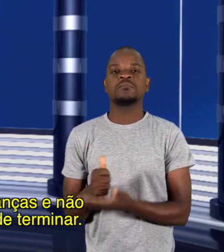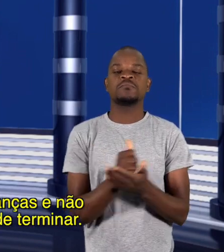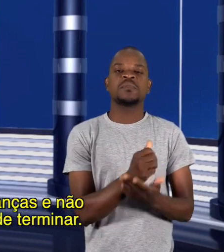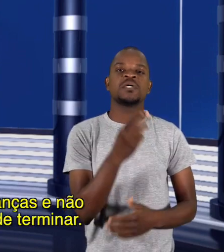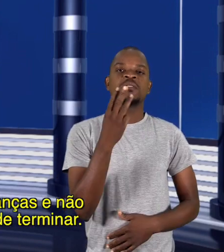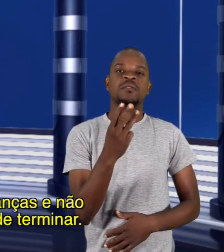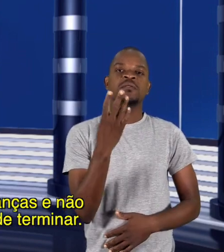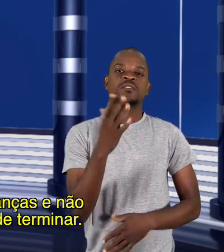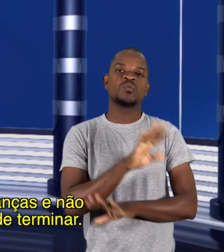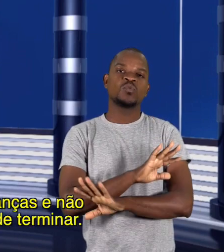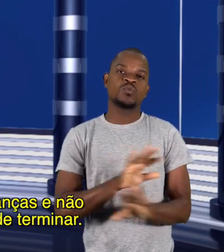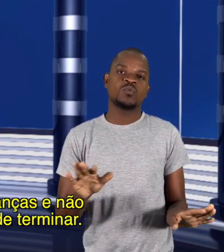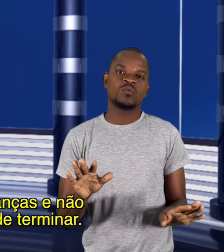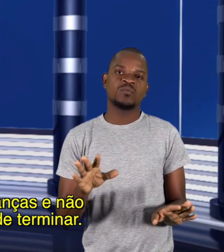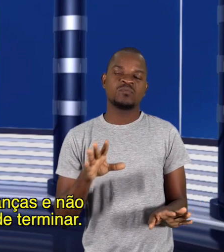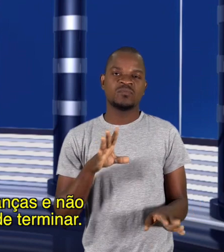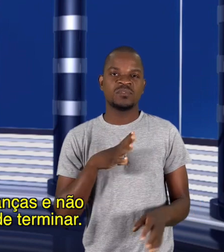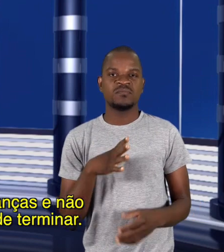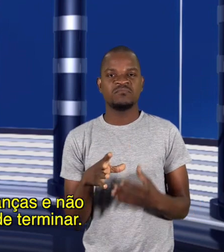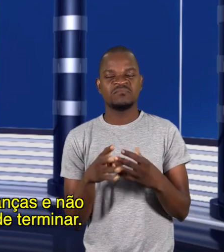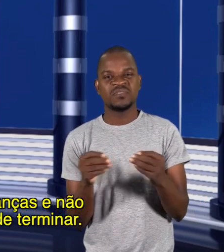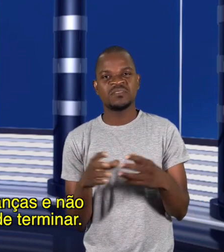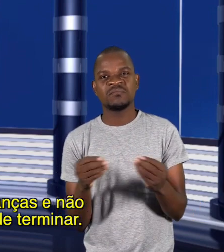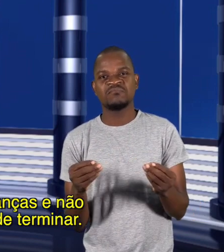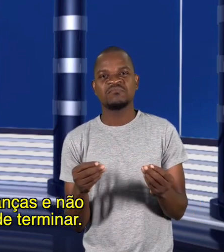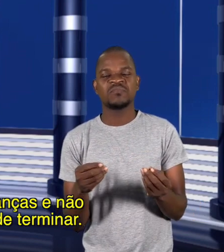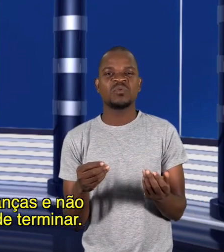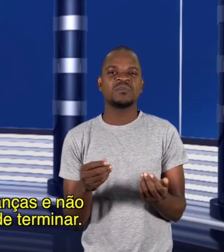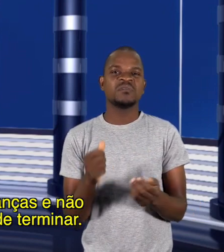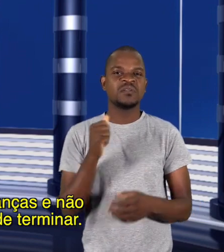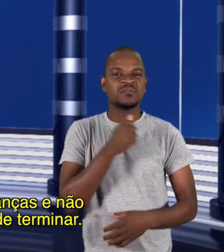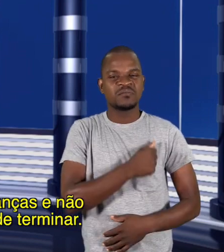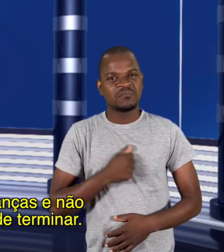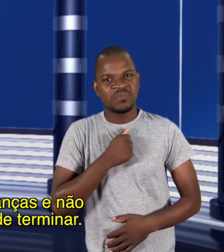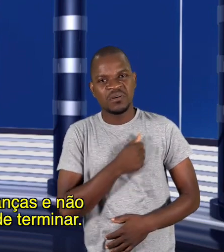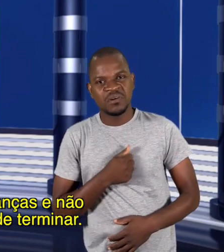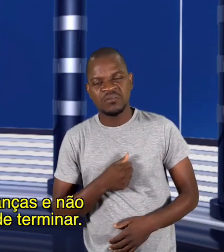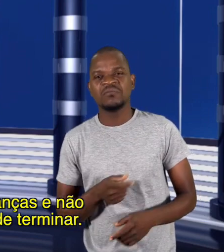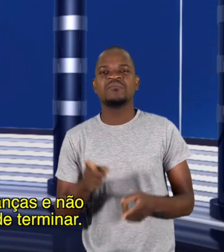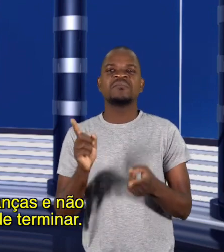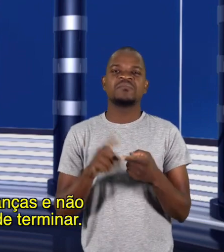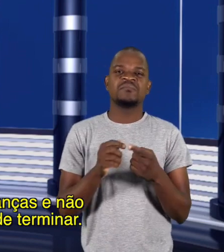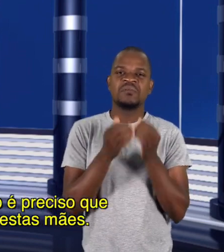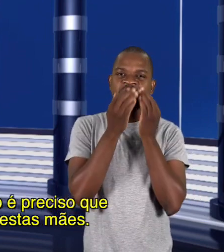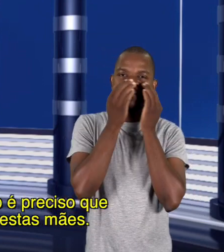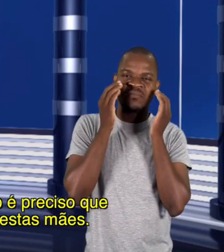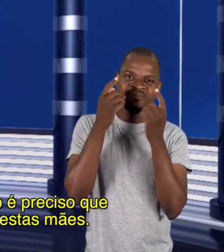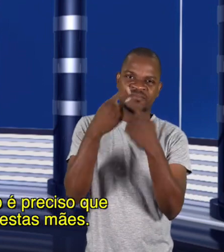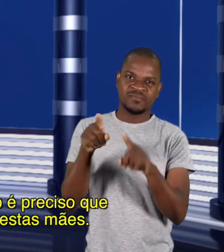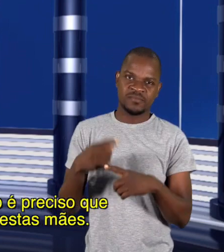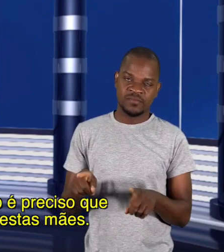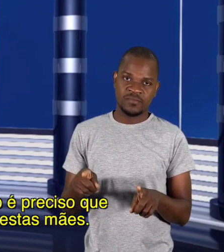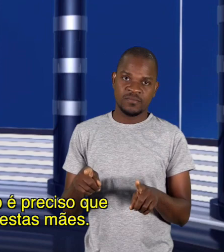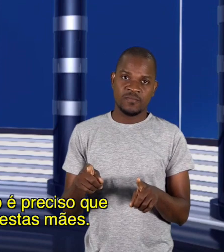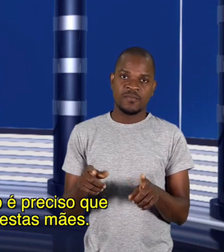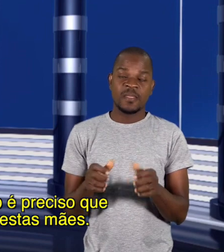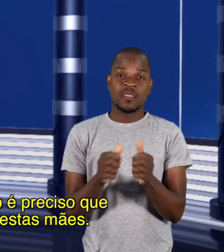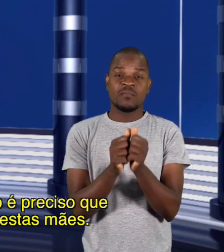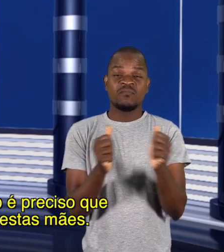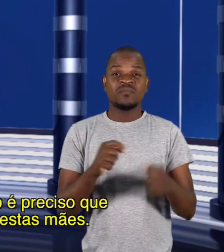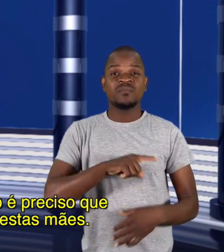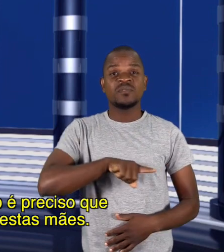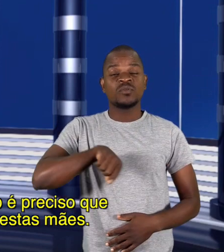Porque estamos a dizer que muitas delas só vivem ela e a criança e nós não sabemos onde é que esta pandemia pode terminar. Pode ser que o número se